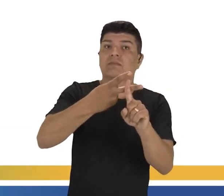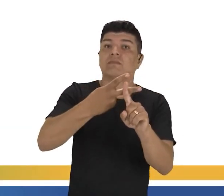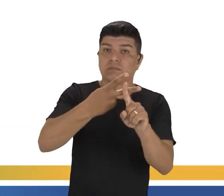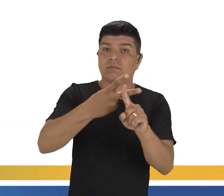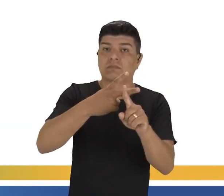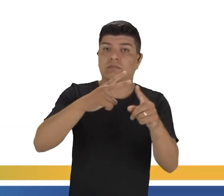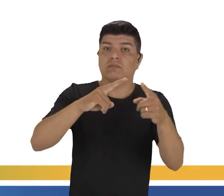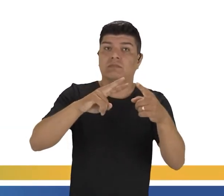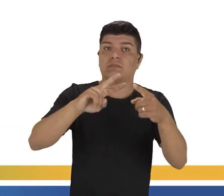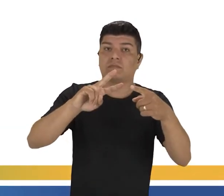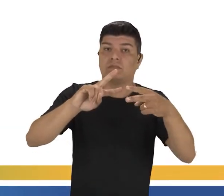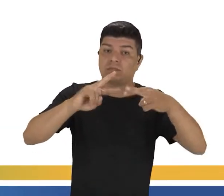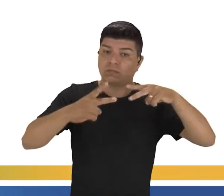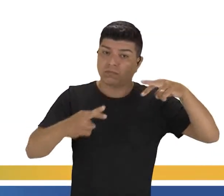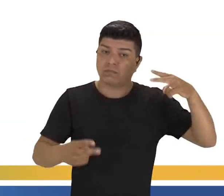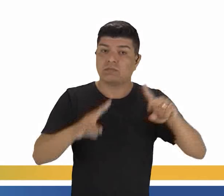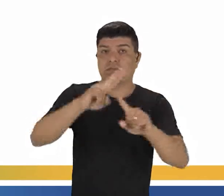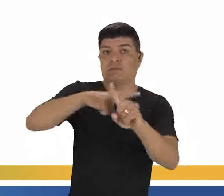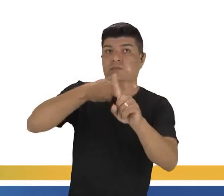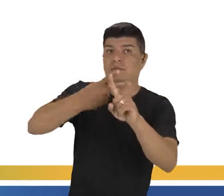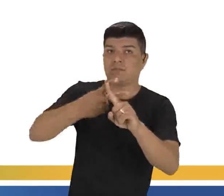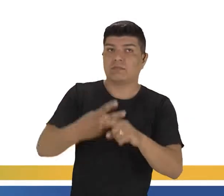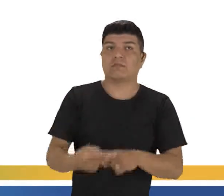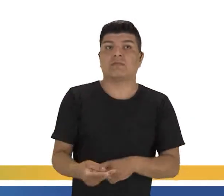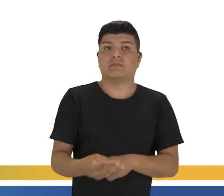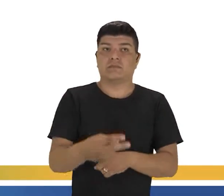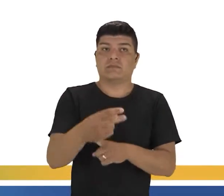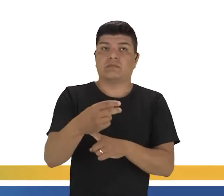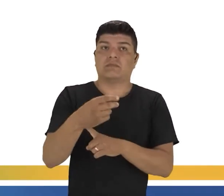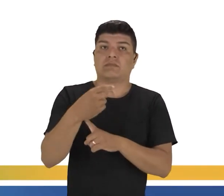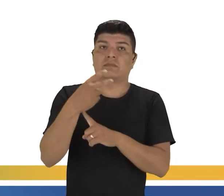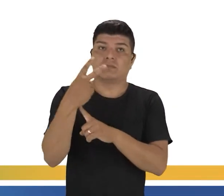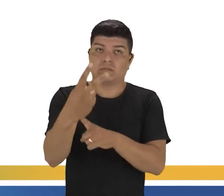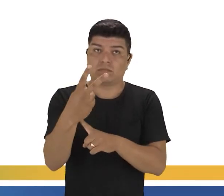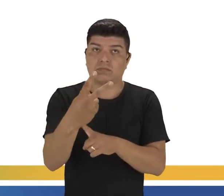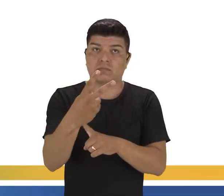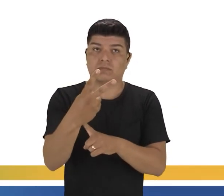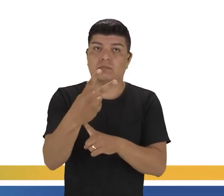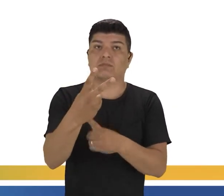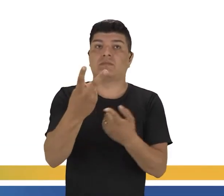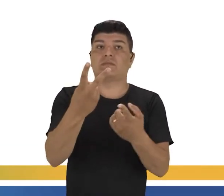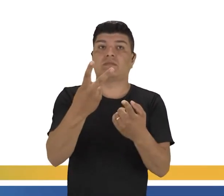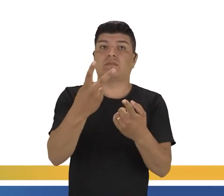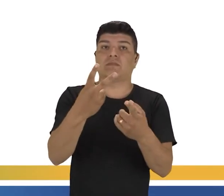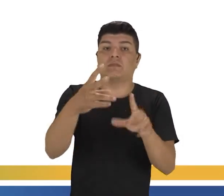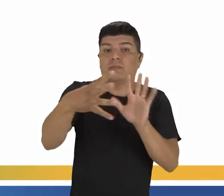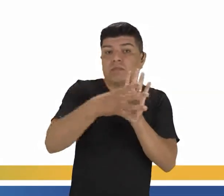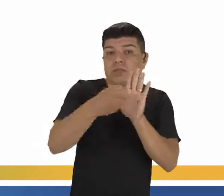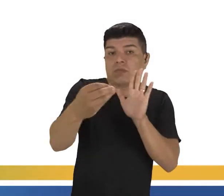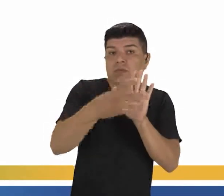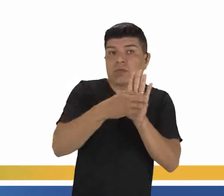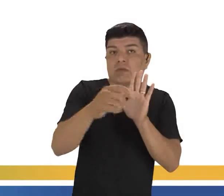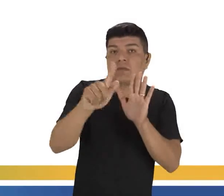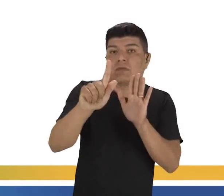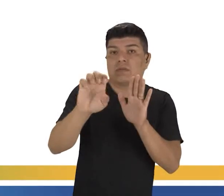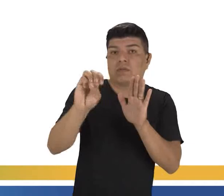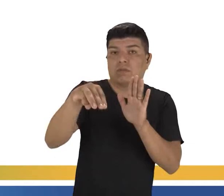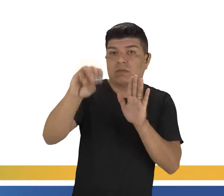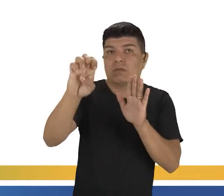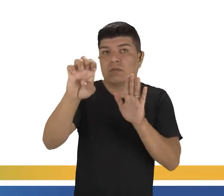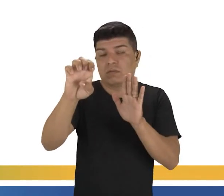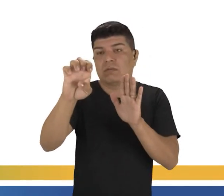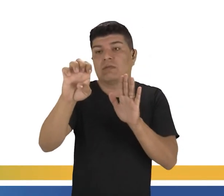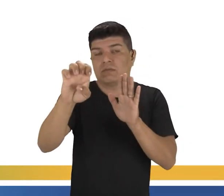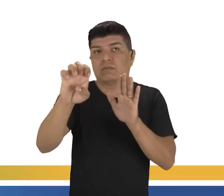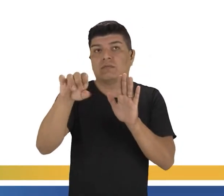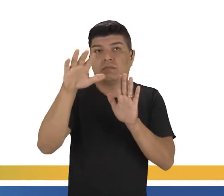sendo duplicado, né? No 2, nós estamos tendo a transcrição, nós estamos fazendo a cópia do gene, né,